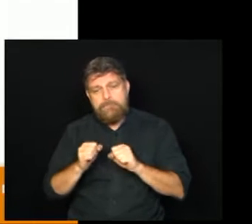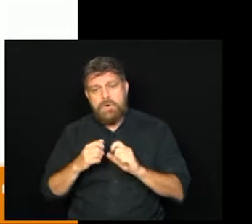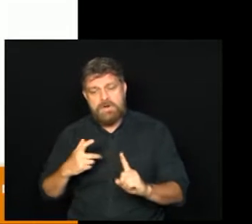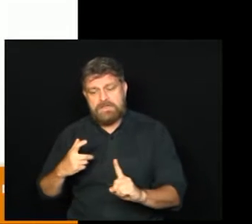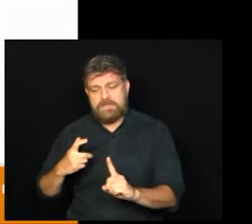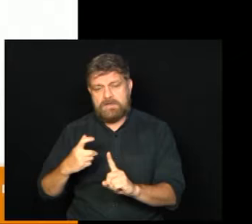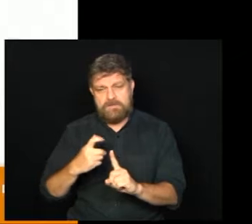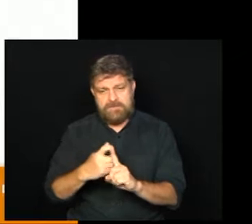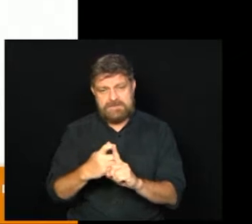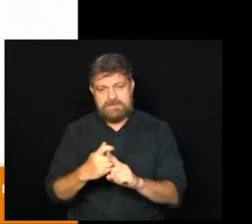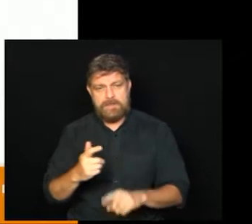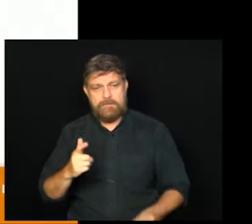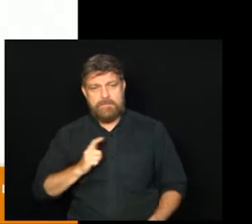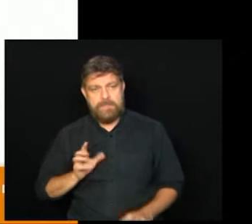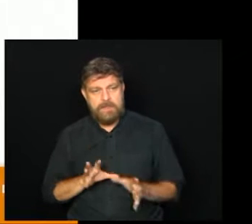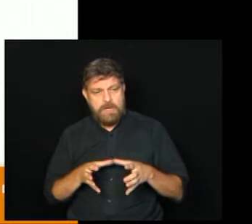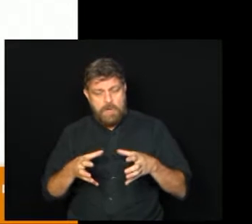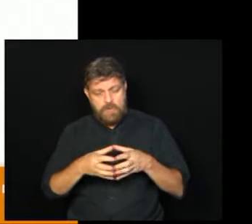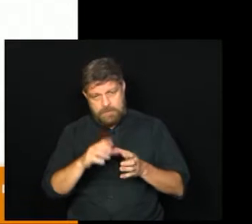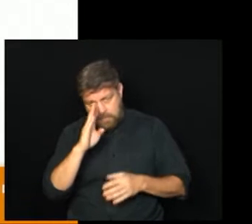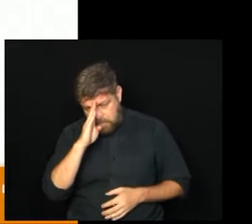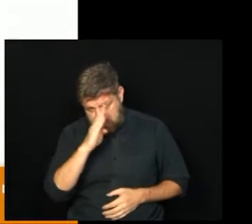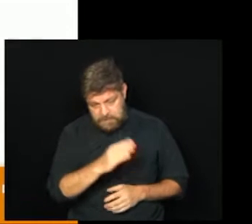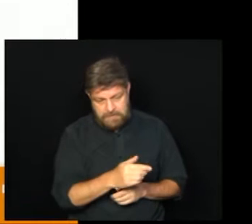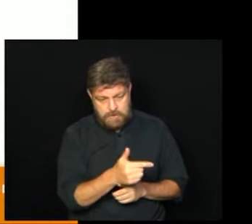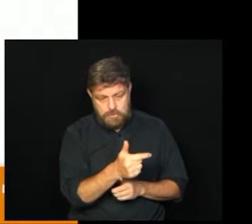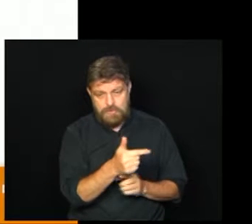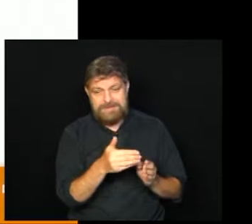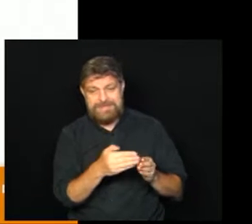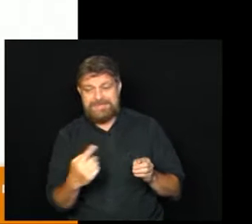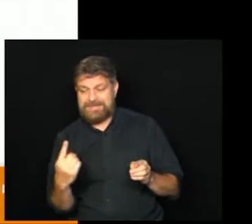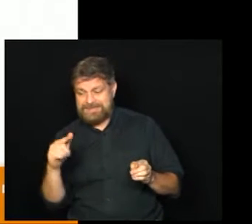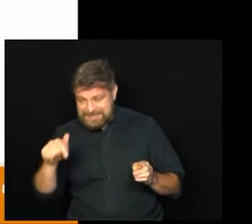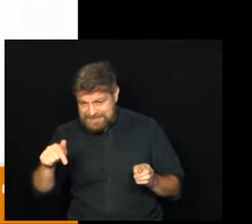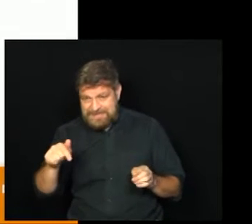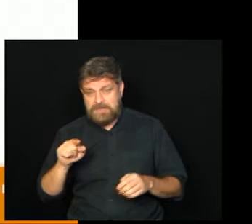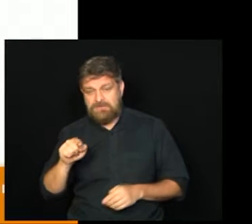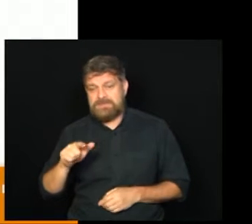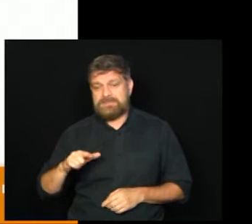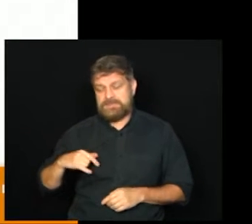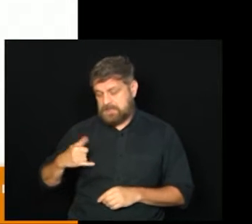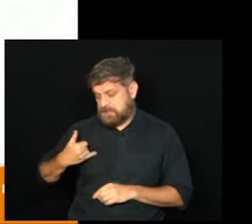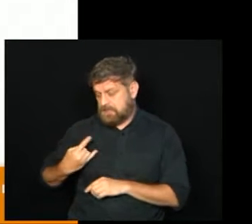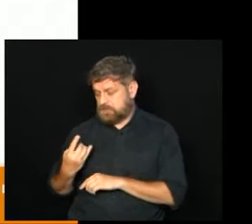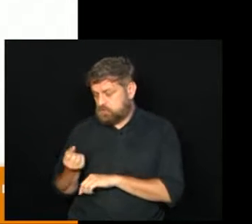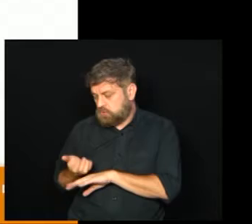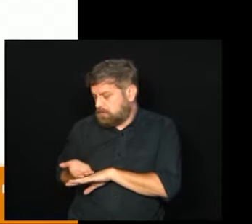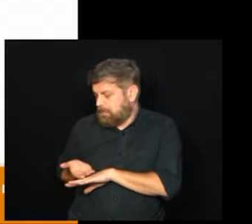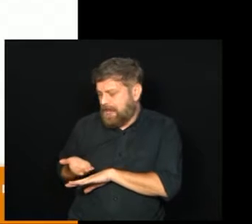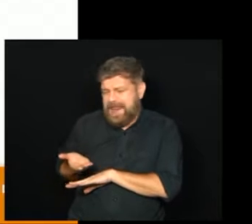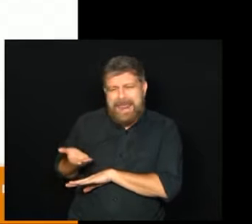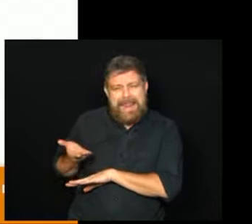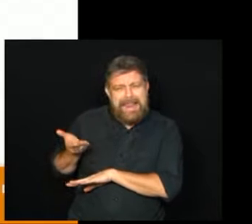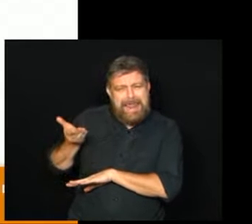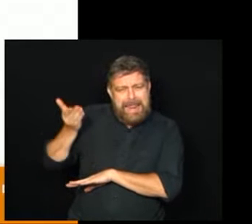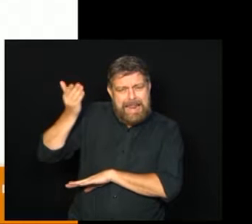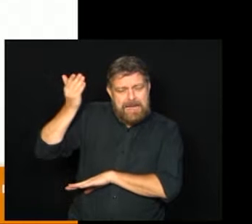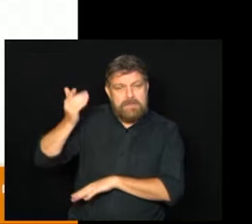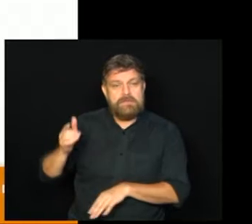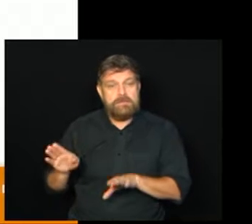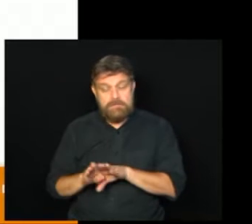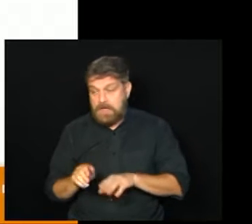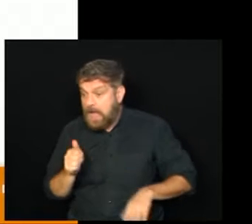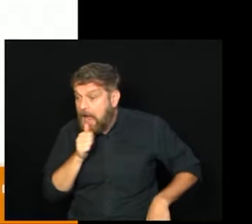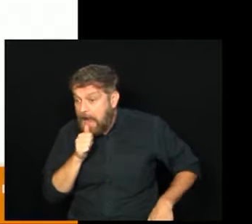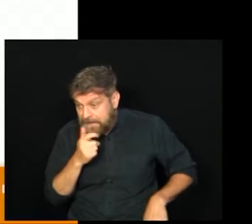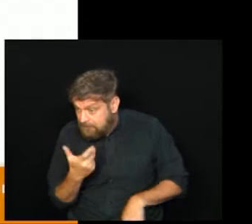vacinar. A gente está falando deste grupo prioritário de 12 a 17 anos, mas você que tem 18, 19, 20, 21 e ainda não